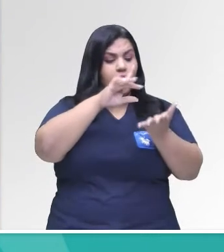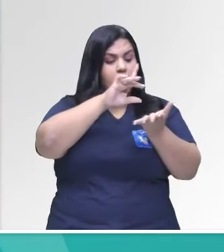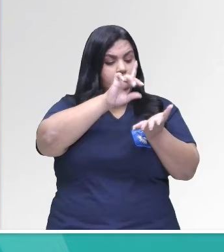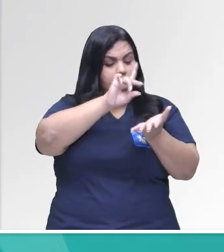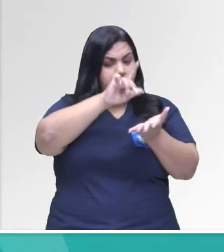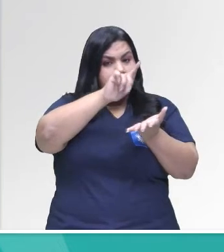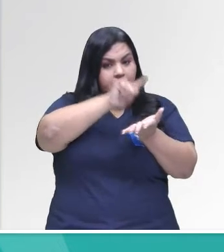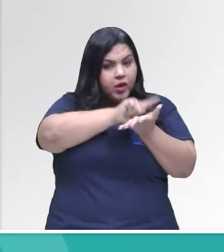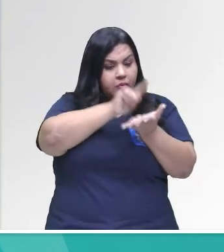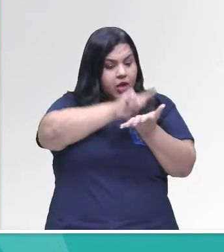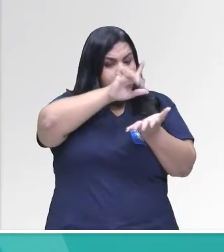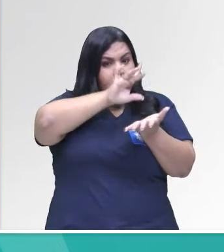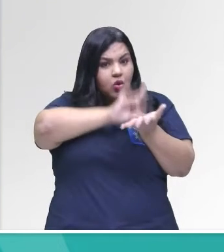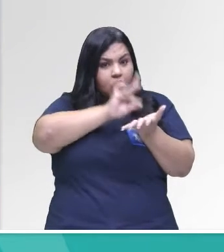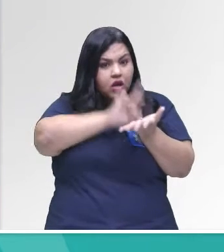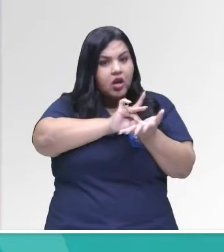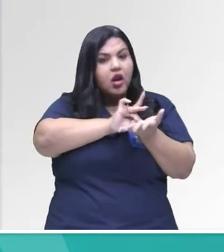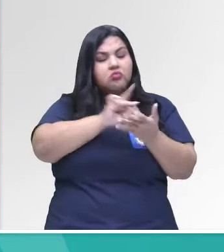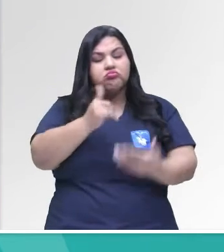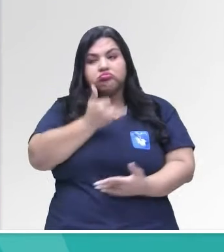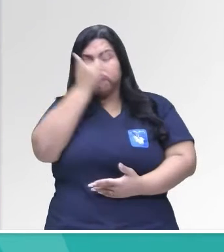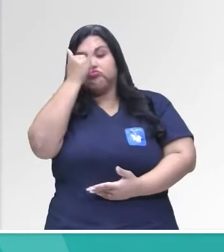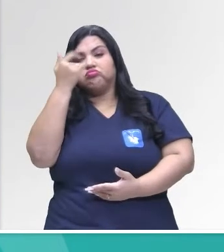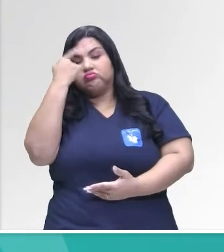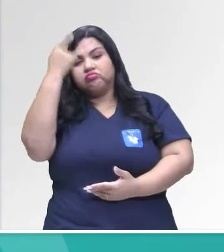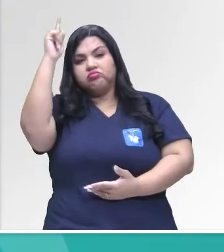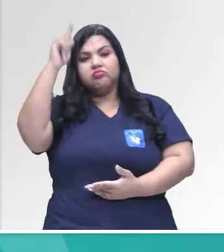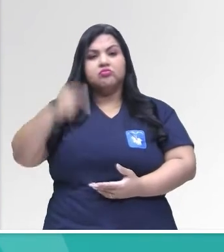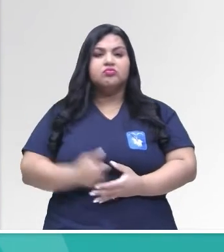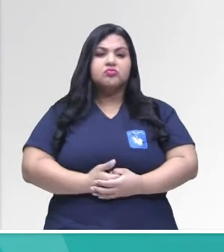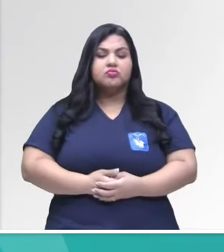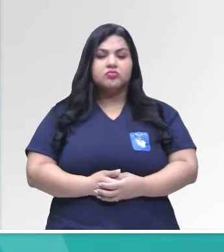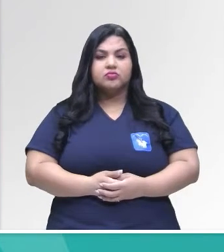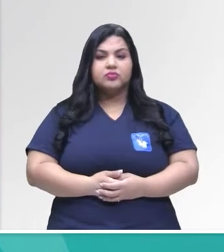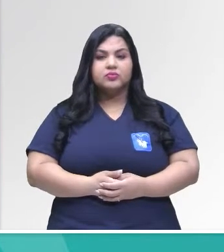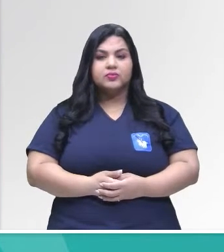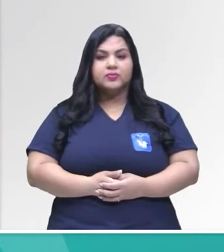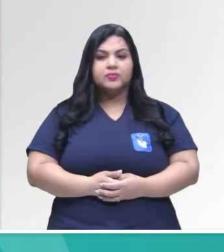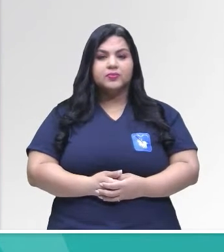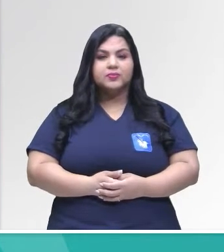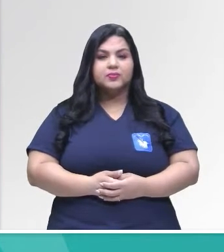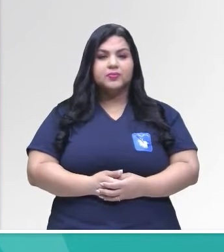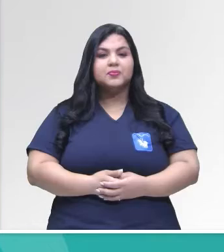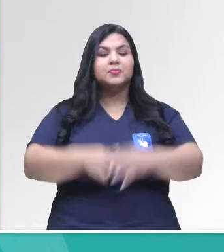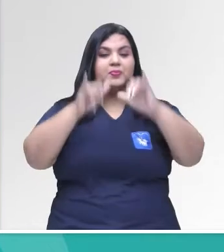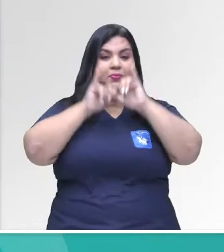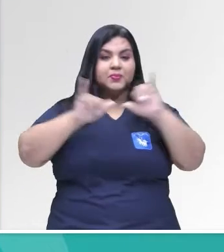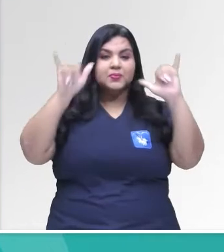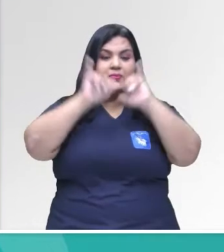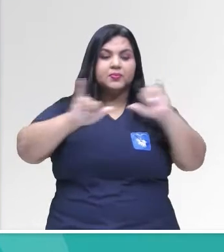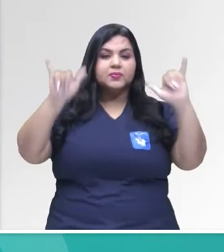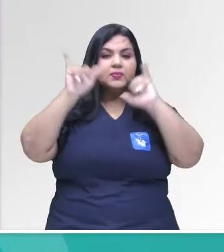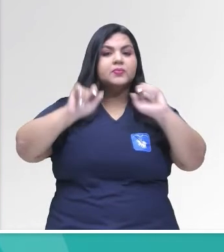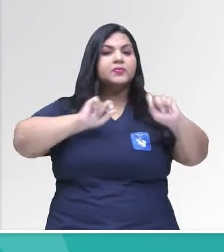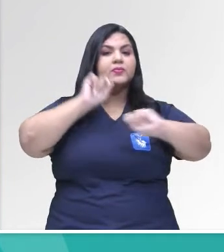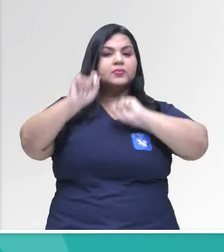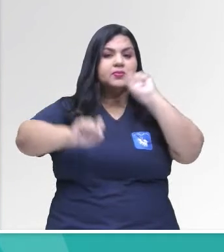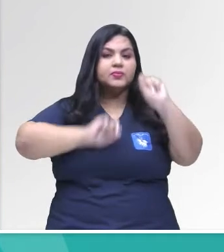acidentalmente, invented by Spencer Silver. Aqui, pessoal, eu estou informando